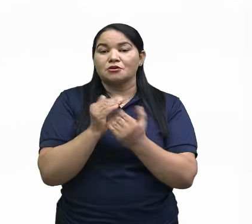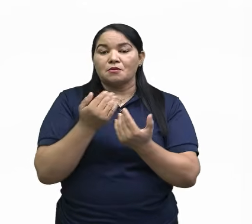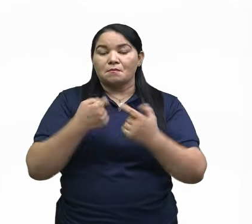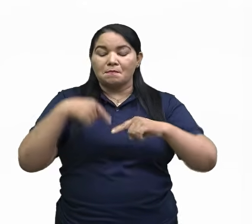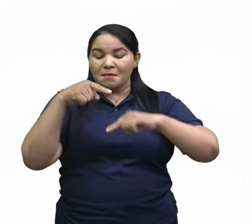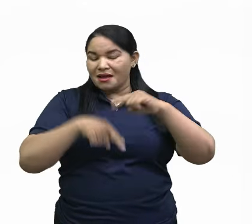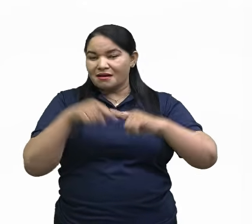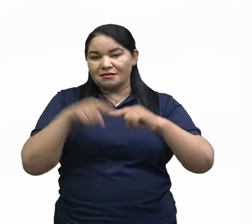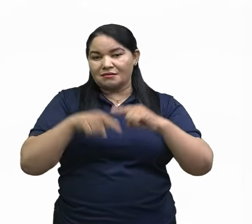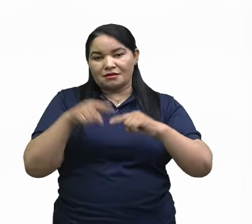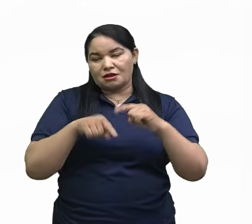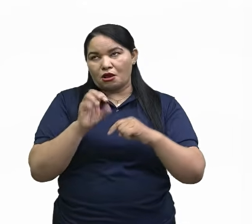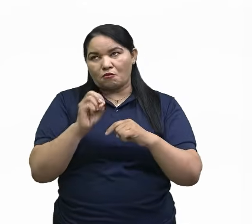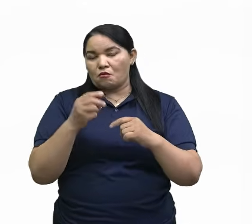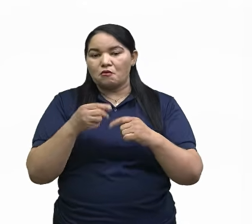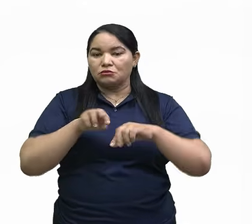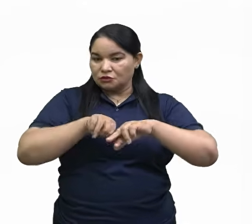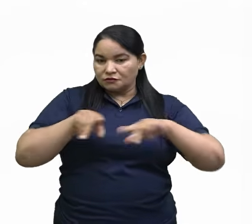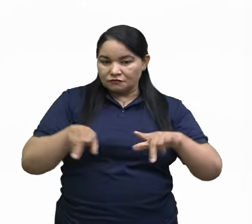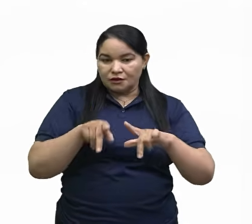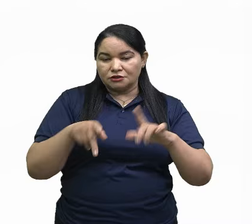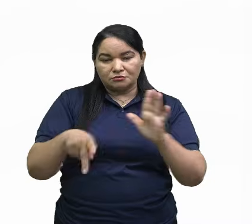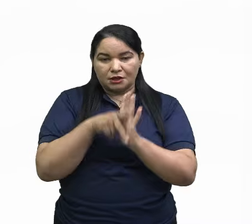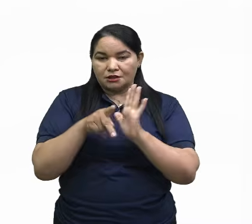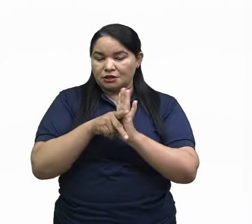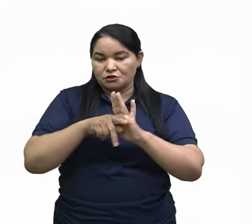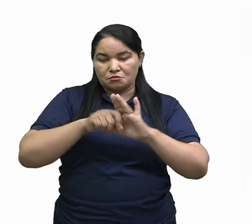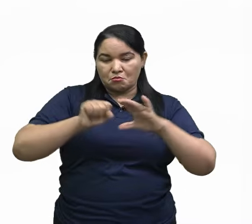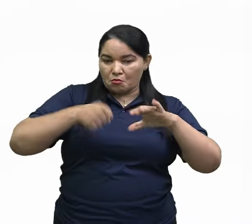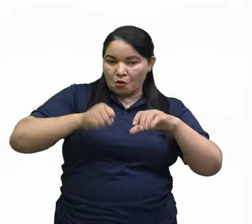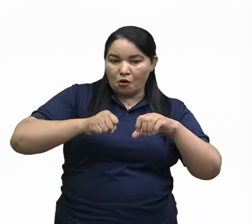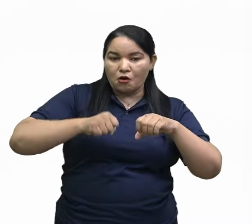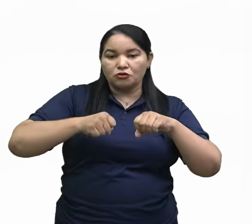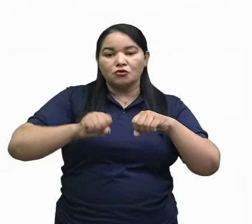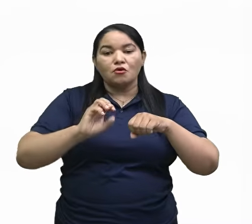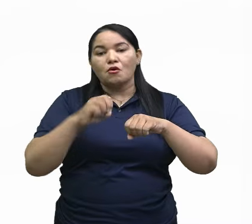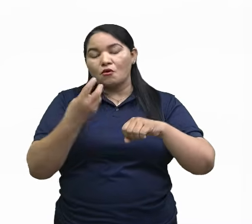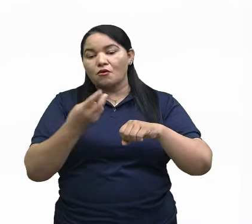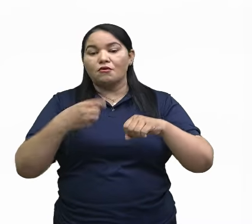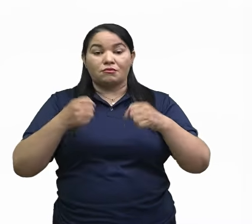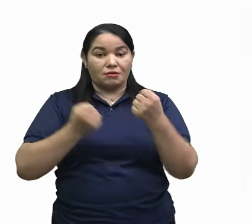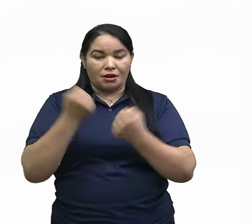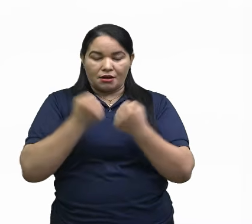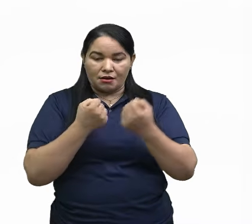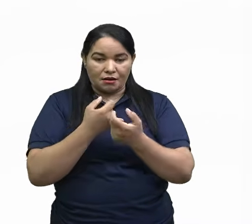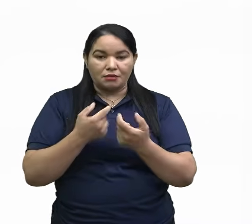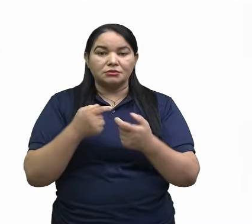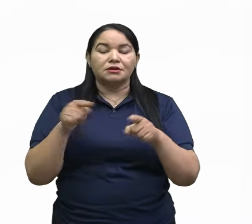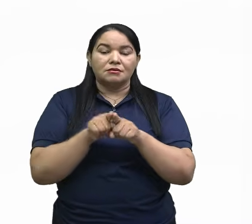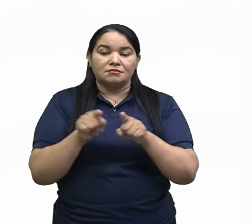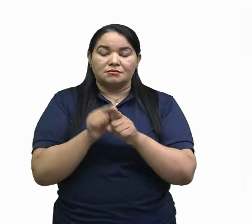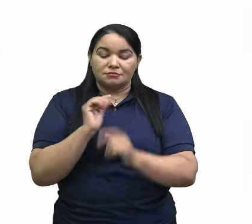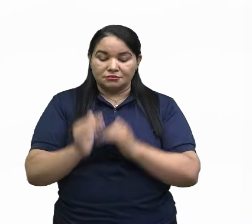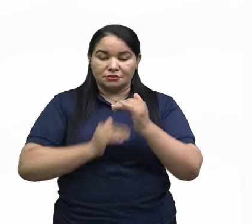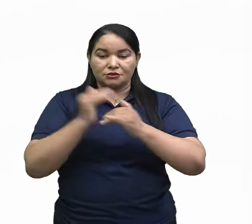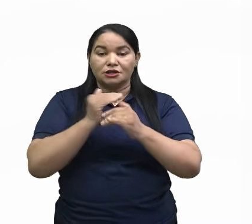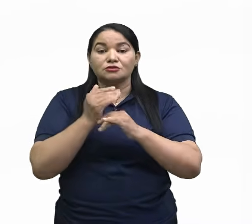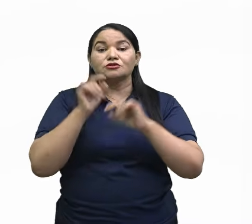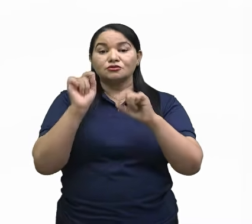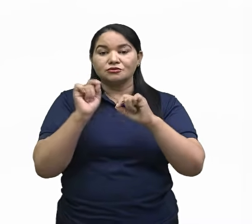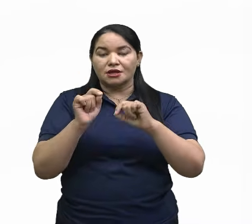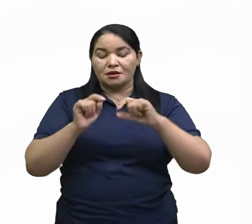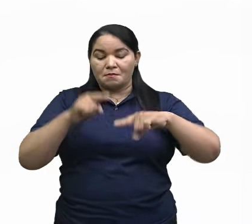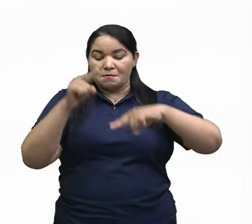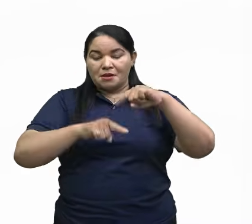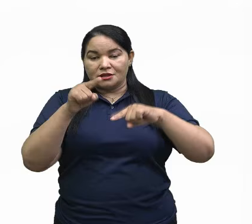ou várias peças daquele veículo, seja ele moto, carro, né, passa por esse processo aí de impregnar